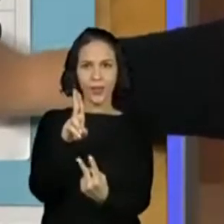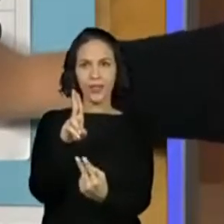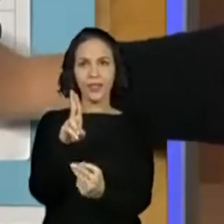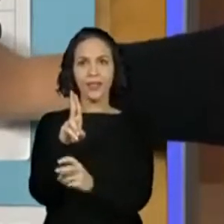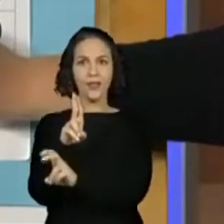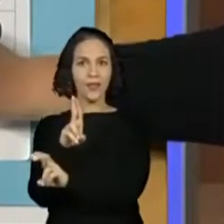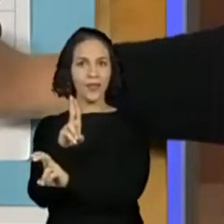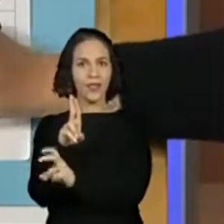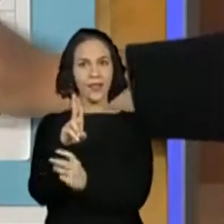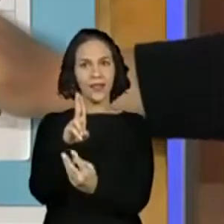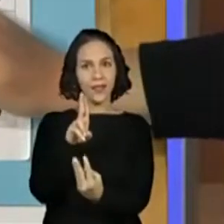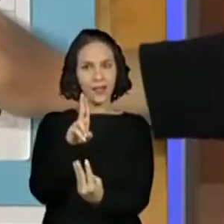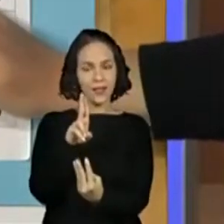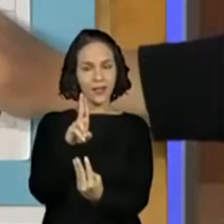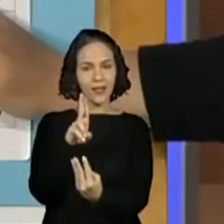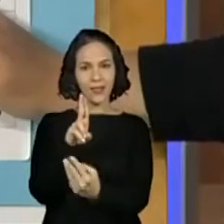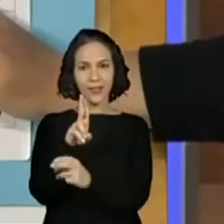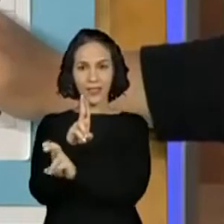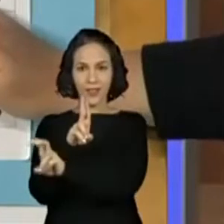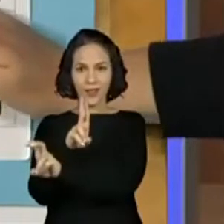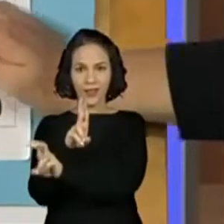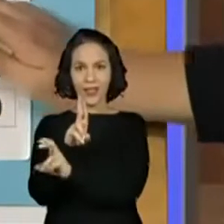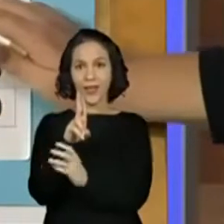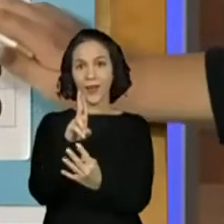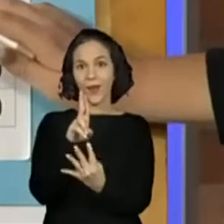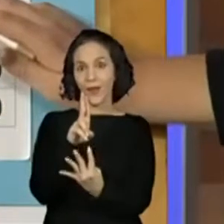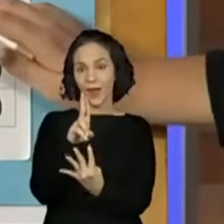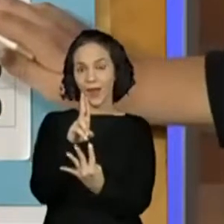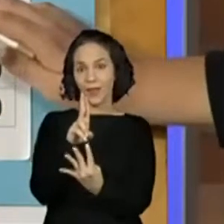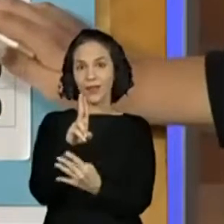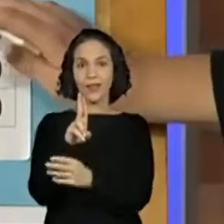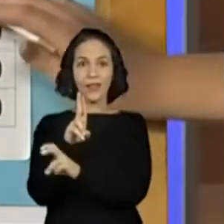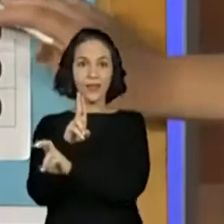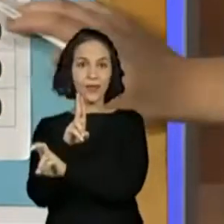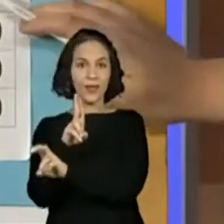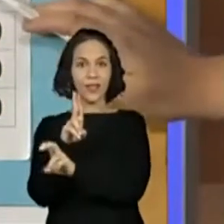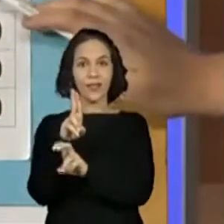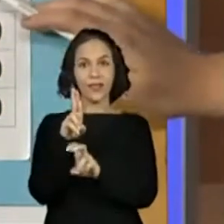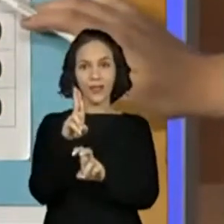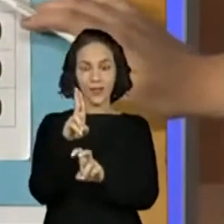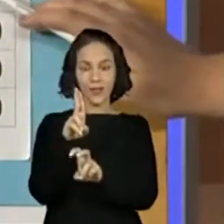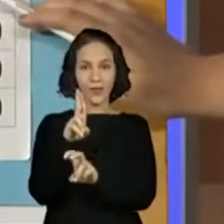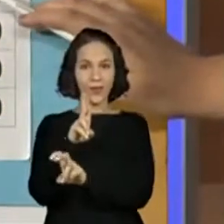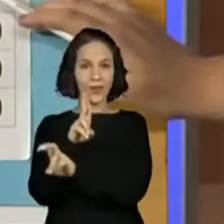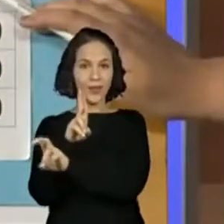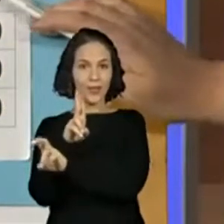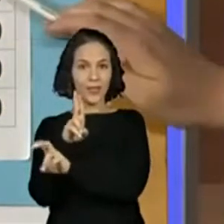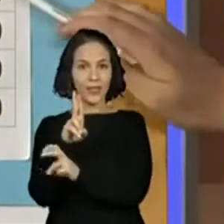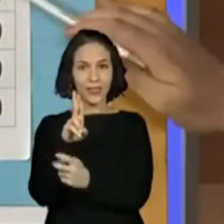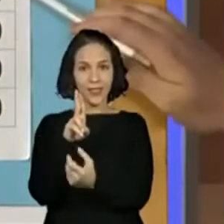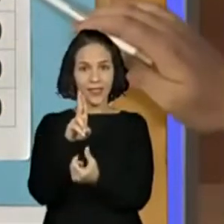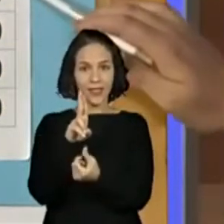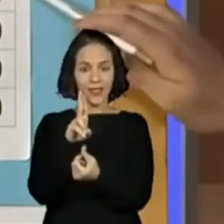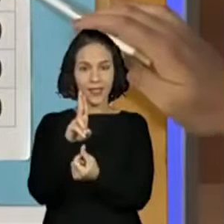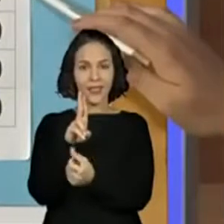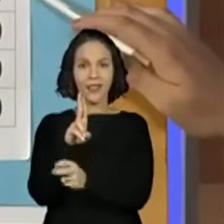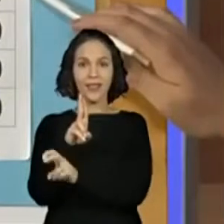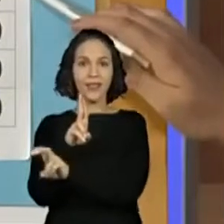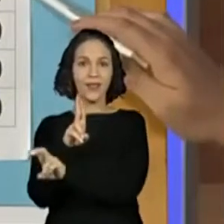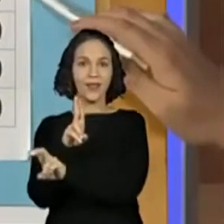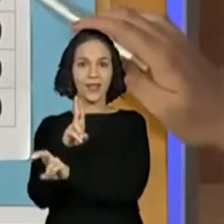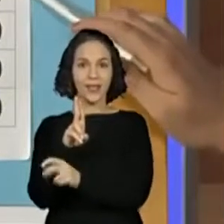54, 55, 56, 57, 58